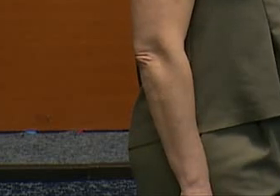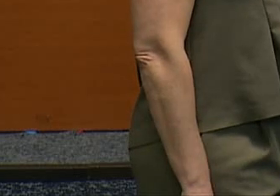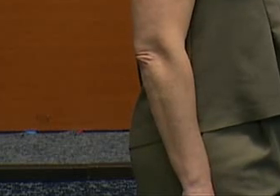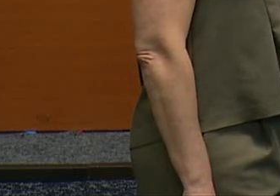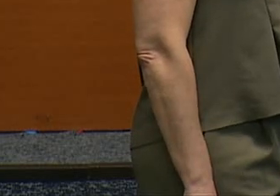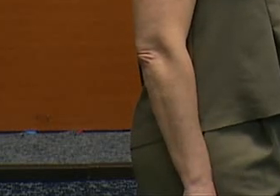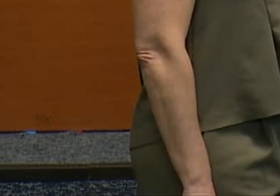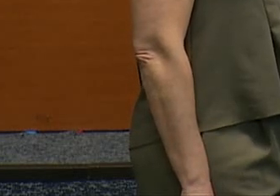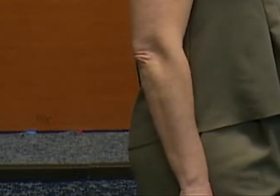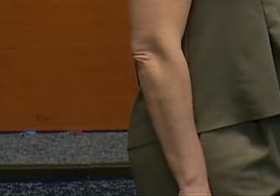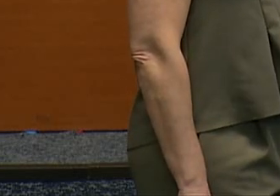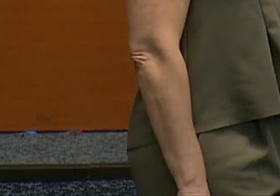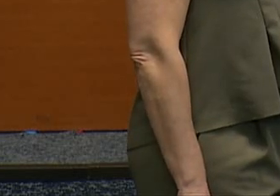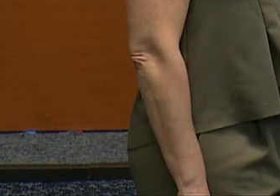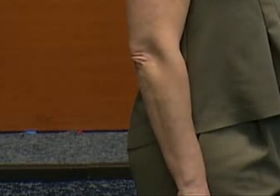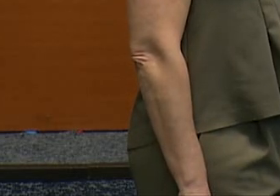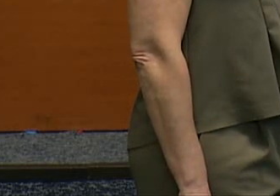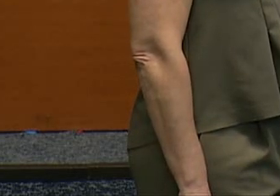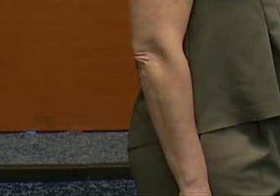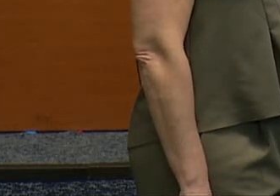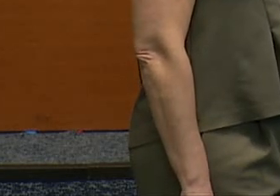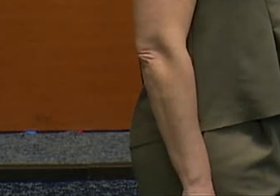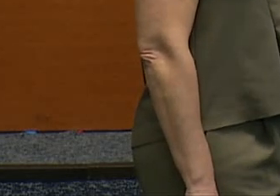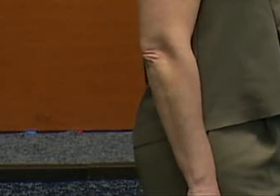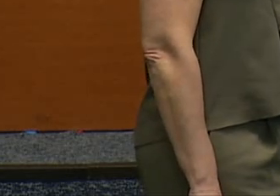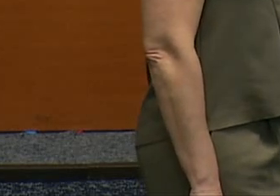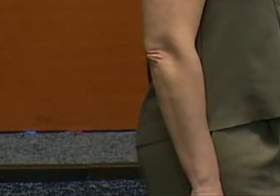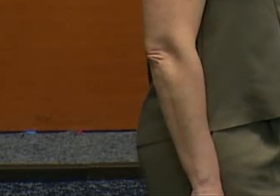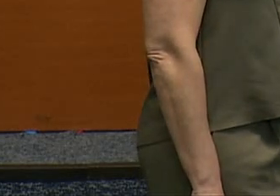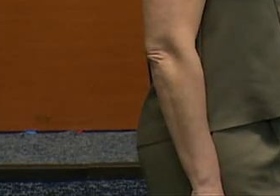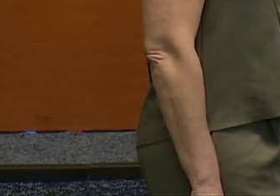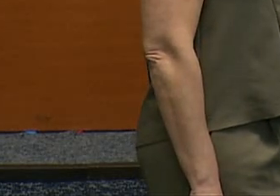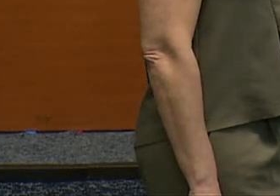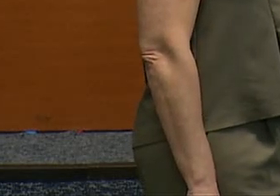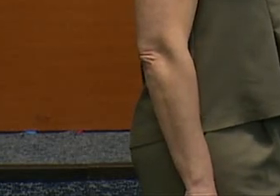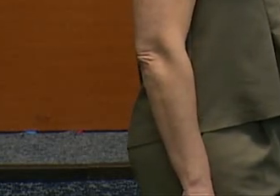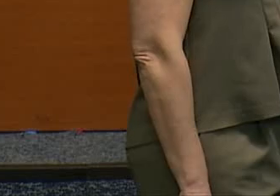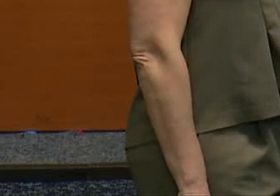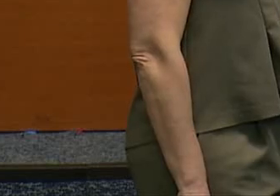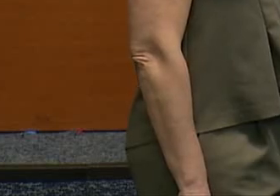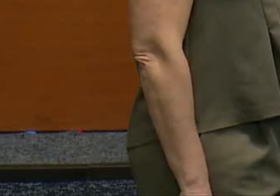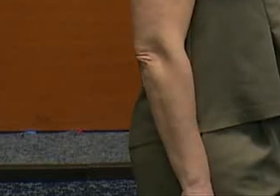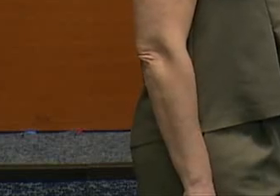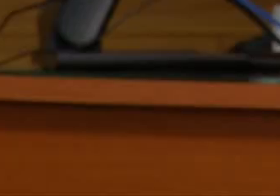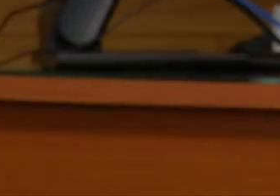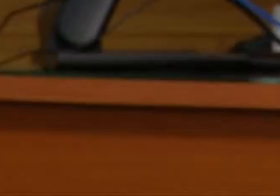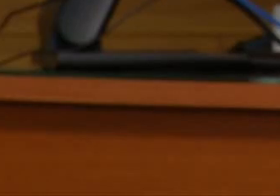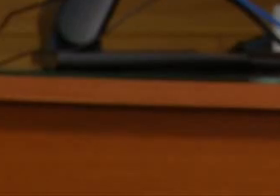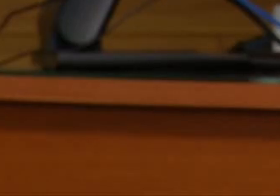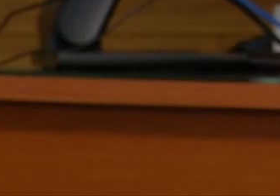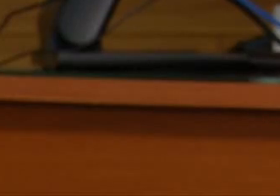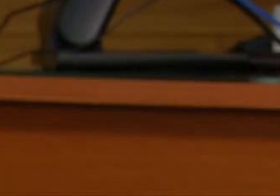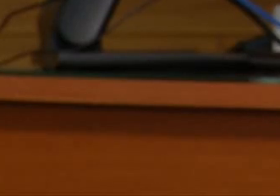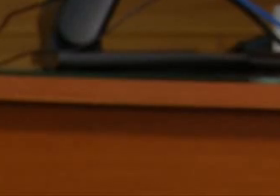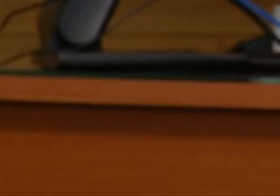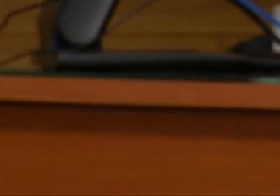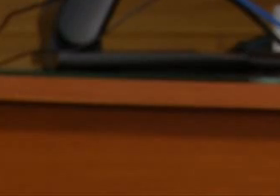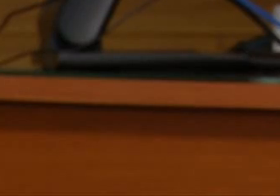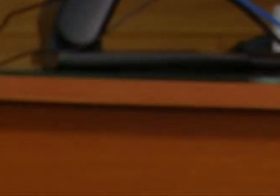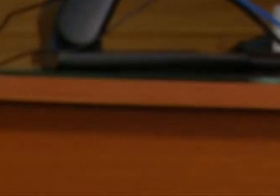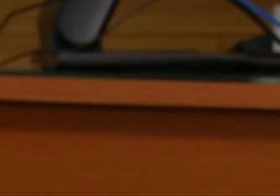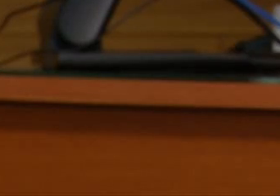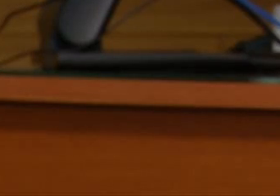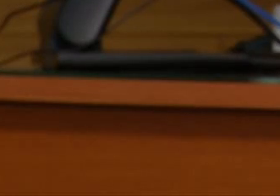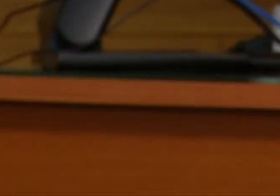passou ali é inconteste. O mínimo que nós poderíamos fazer era te reconhecer com a